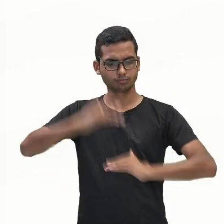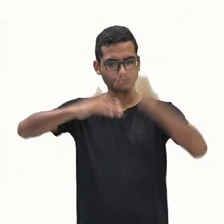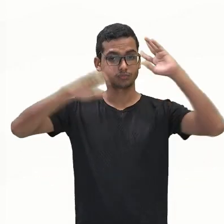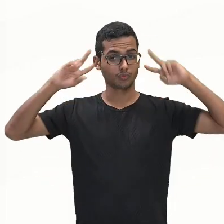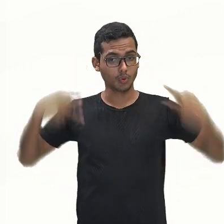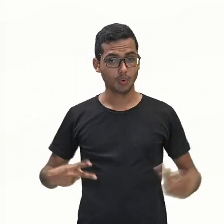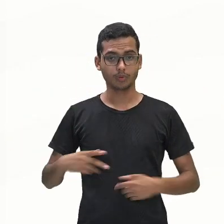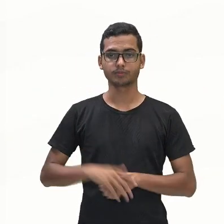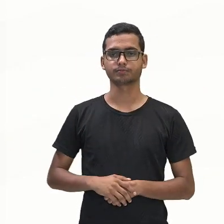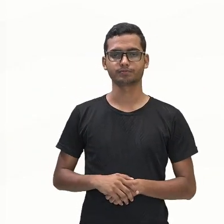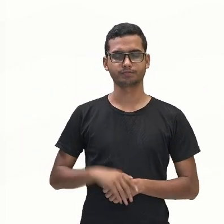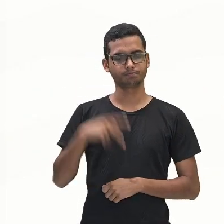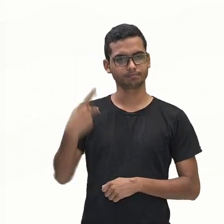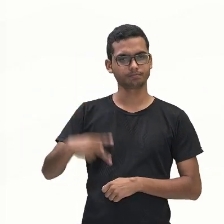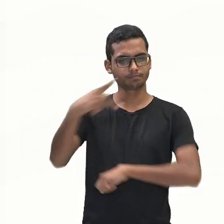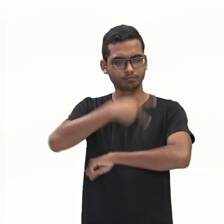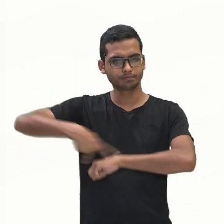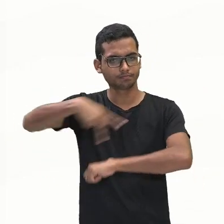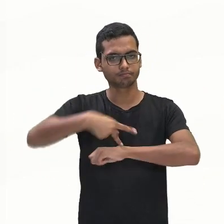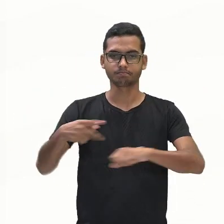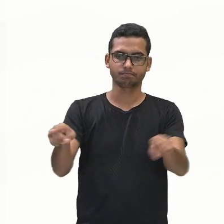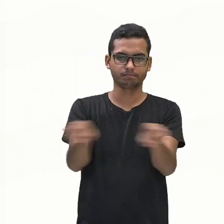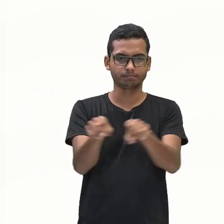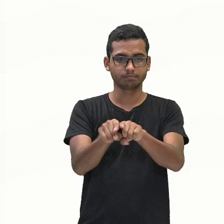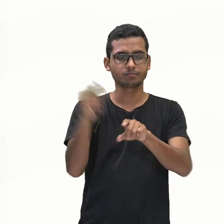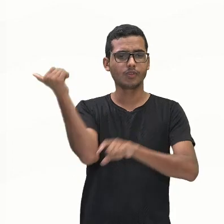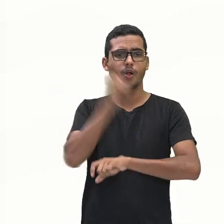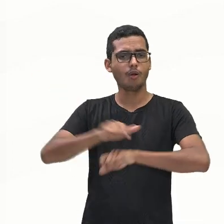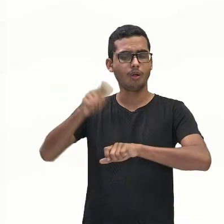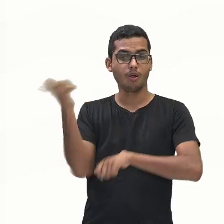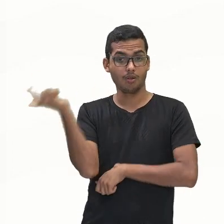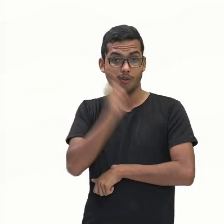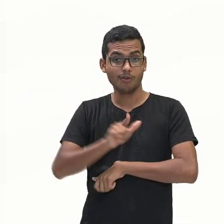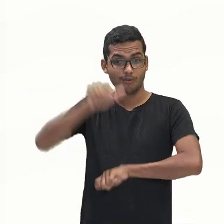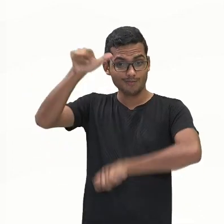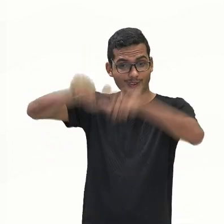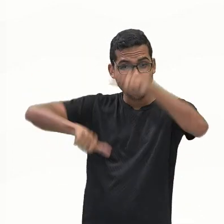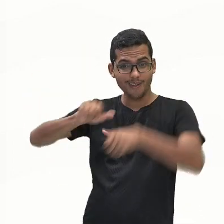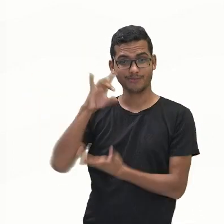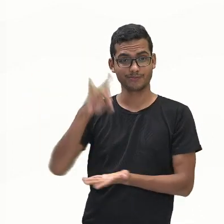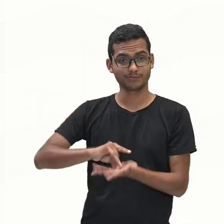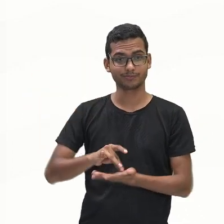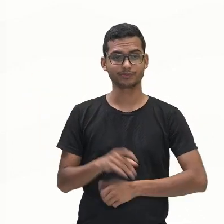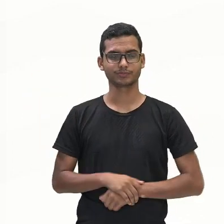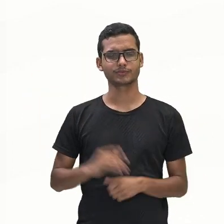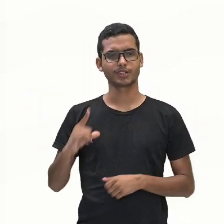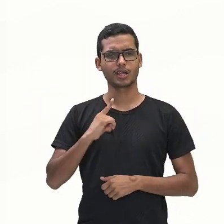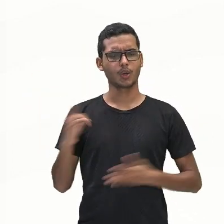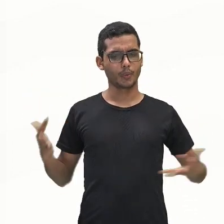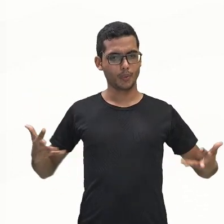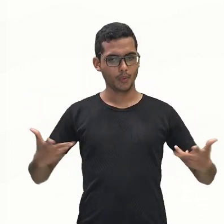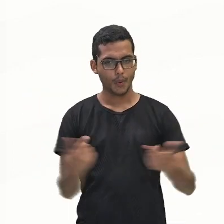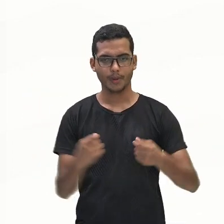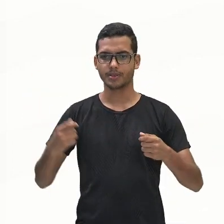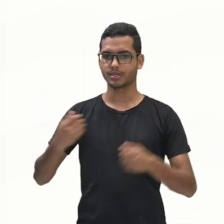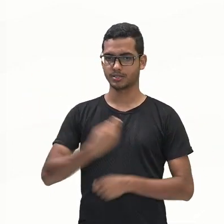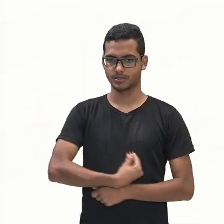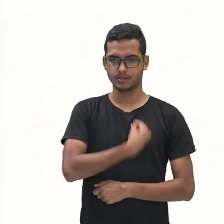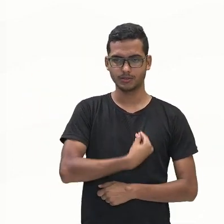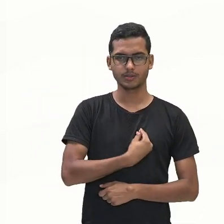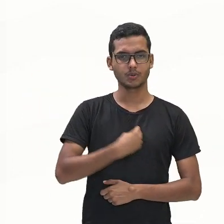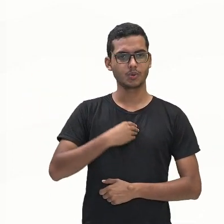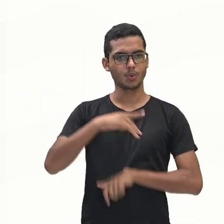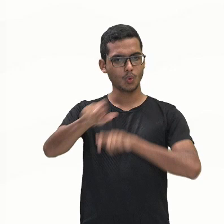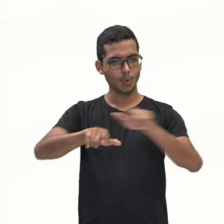do nosso país. Para avaliar, aí a gente tem a qualidade de vida da população, em